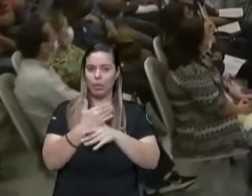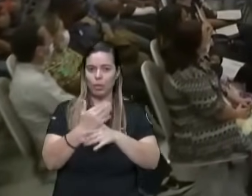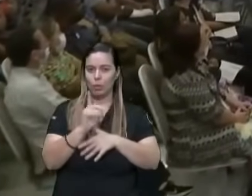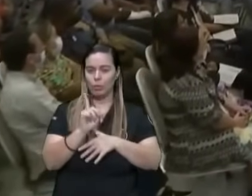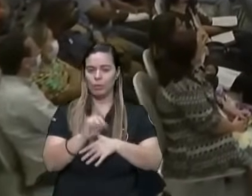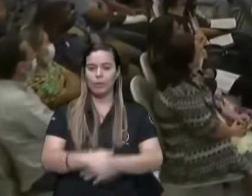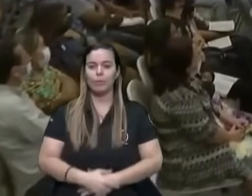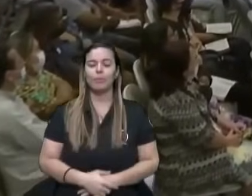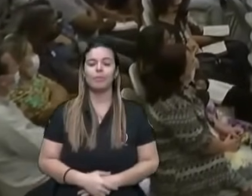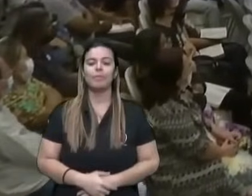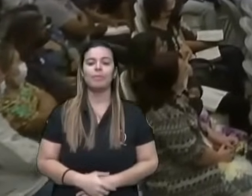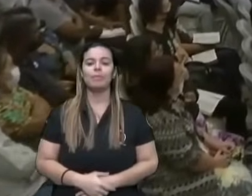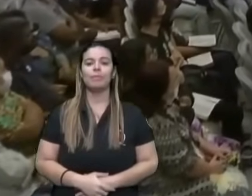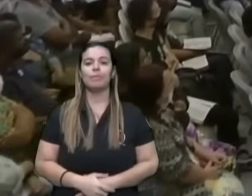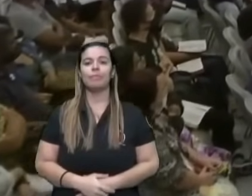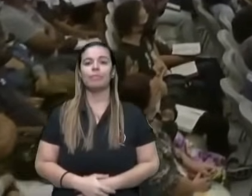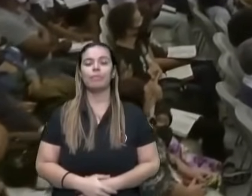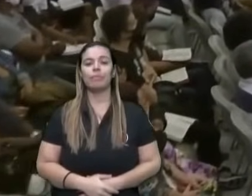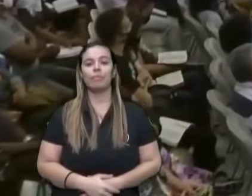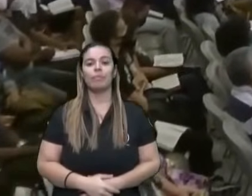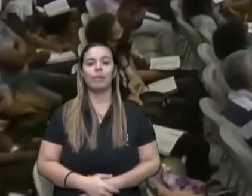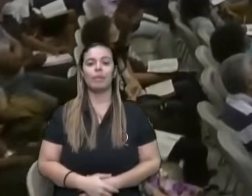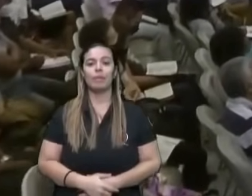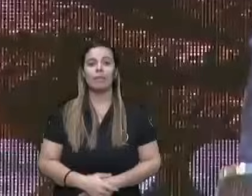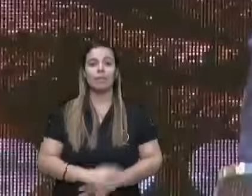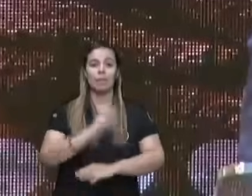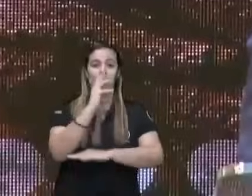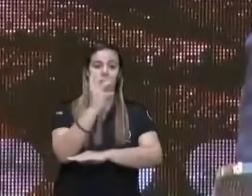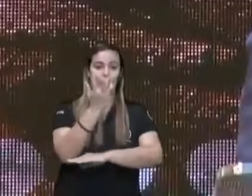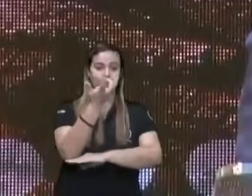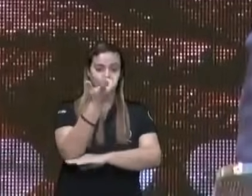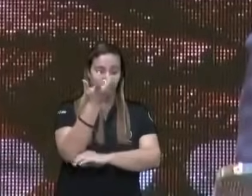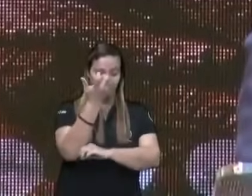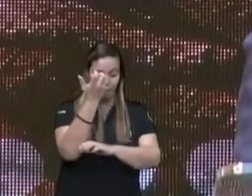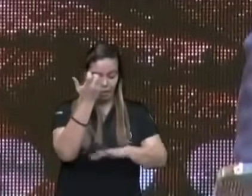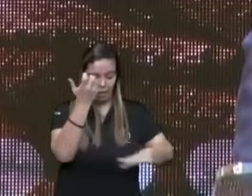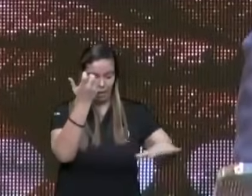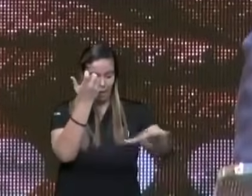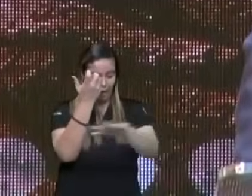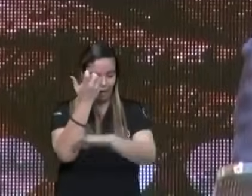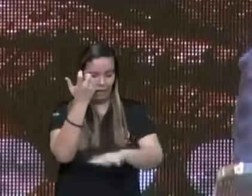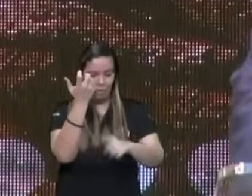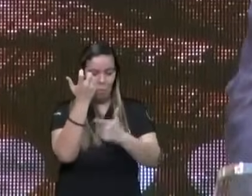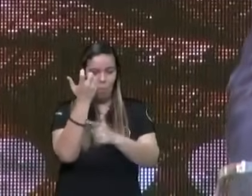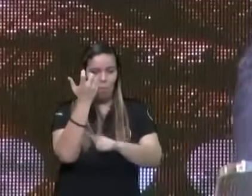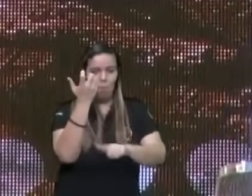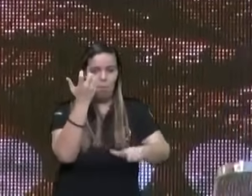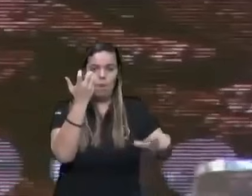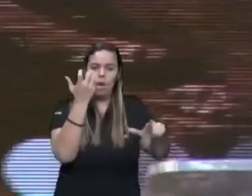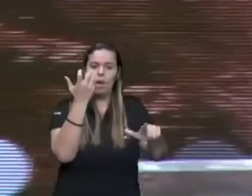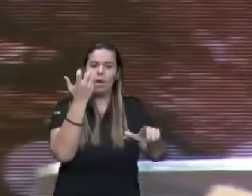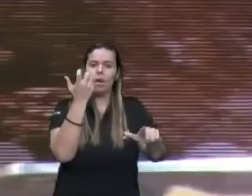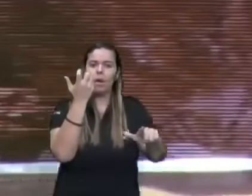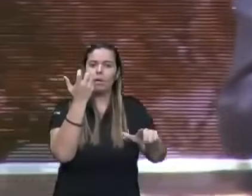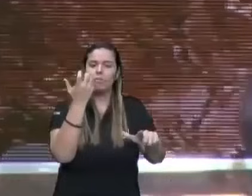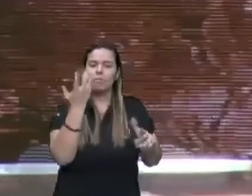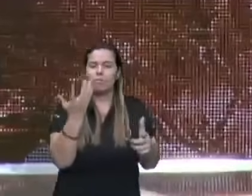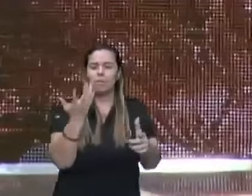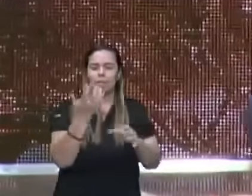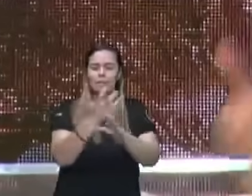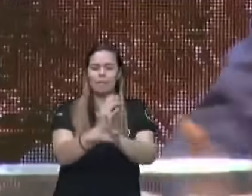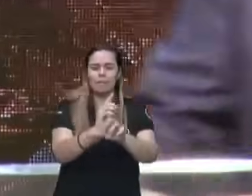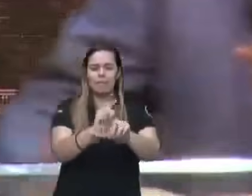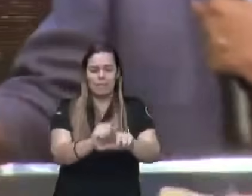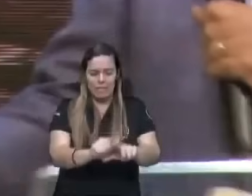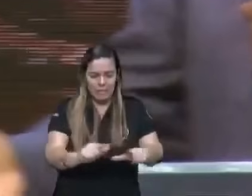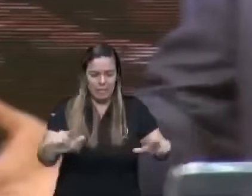Olha o que está dizendo. Vai habitar nos lugares secos do deserto. Espera aí. O deserto já é seco,